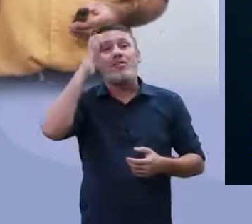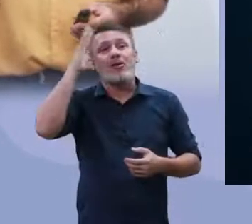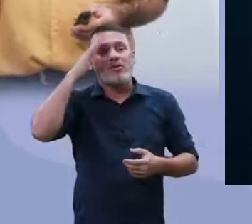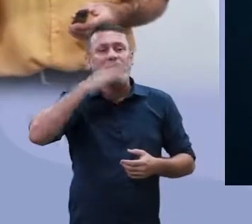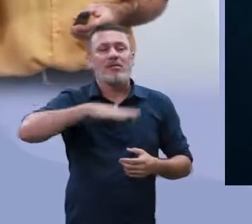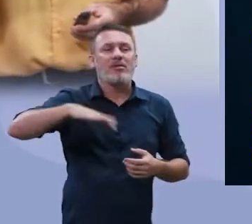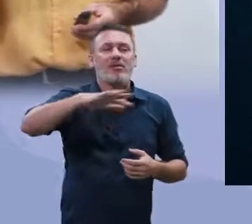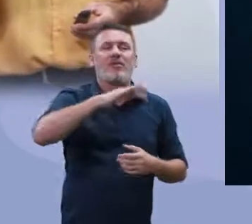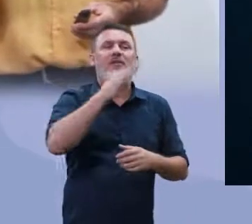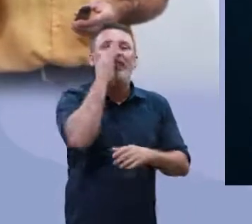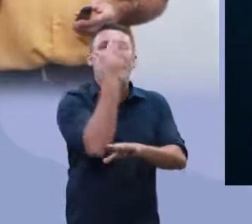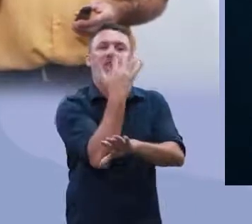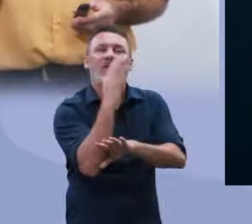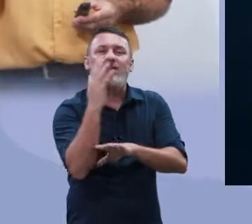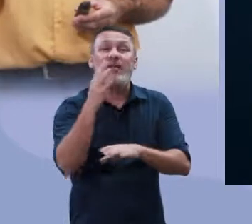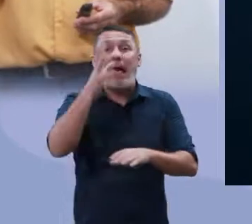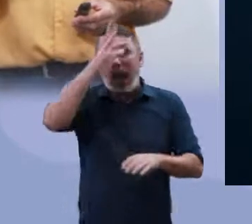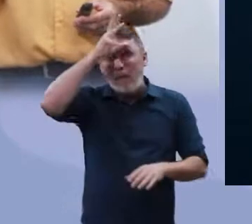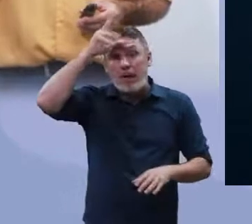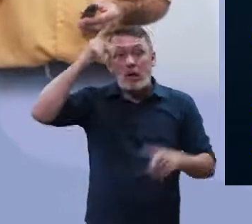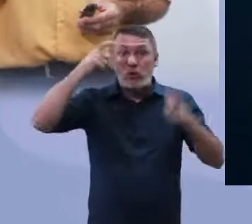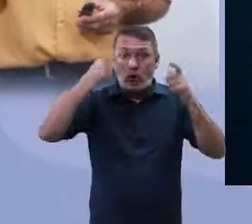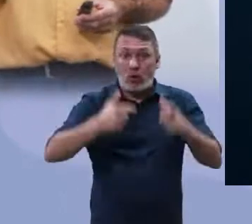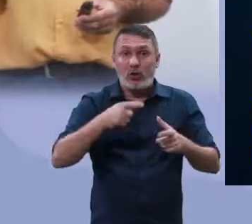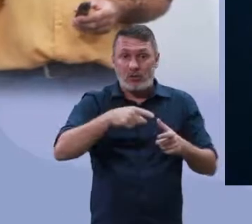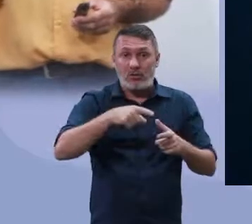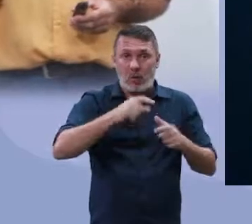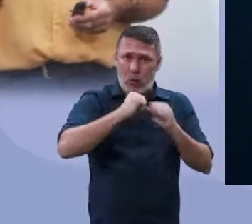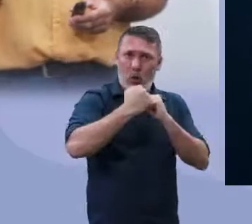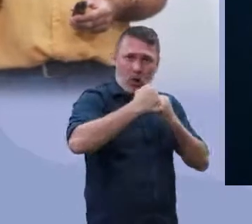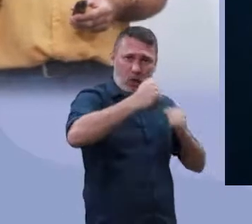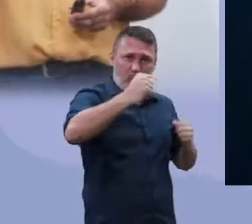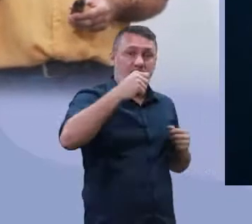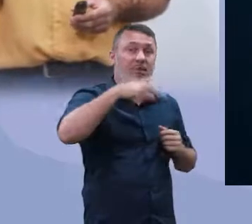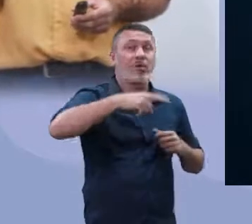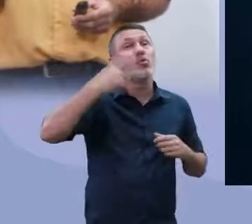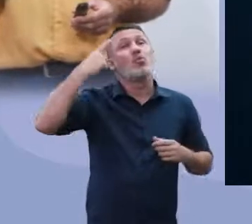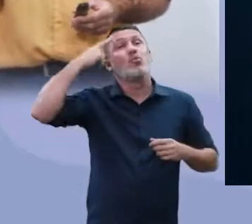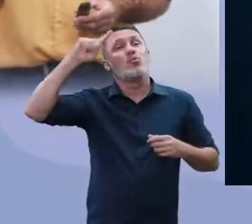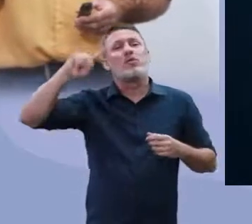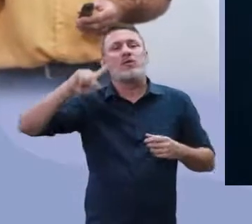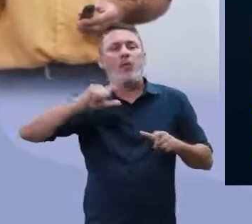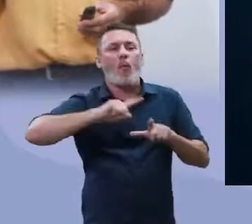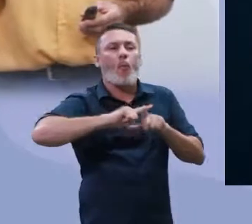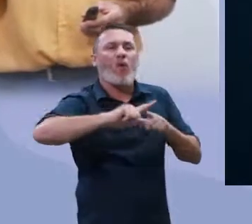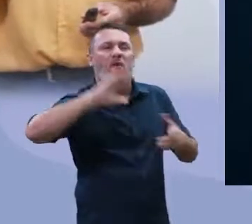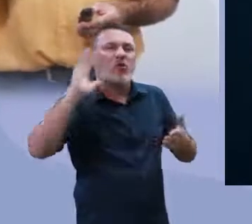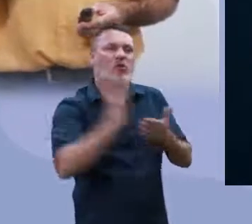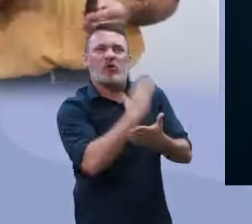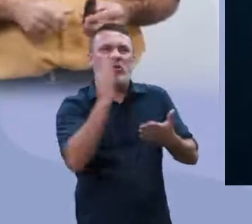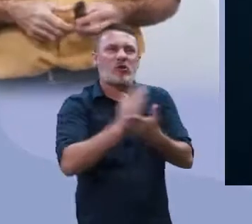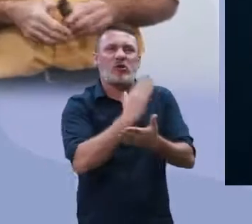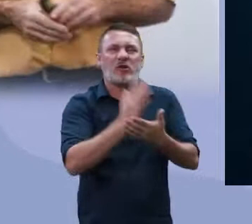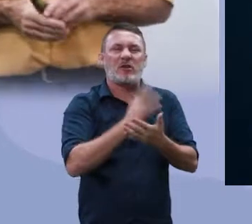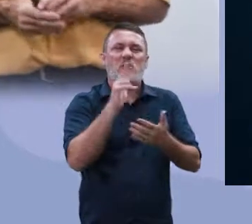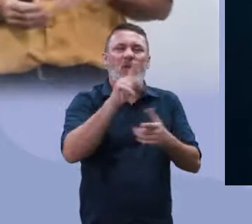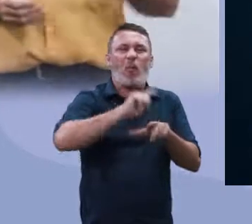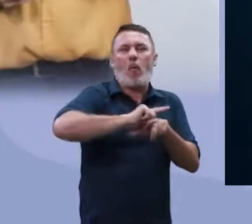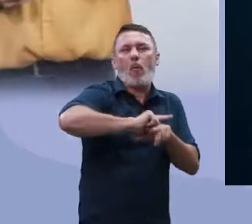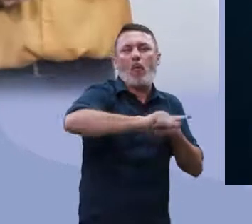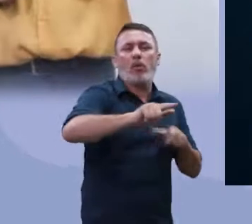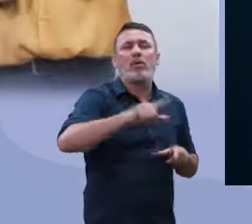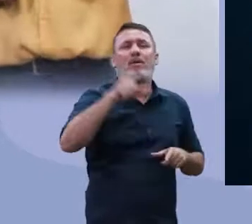floresta amazônica, eles desmatam por dia o equivalente a 11 campos de